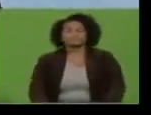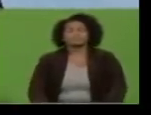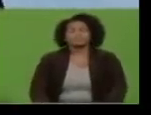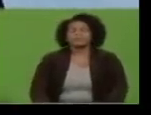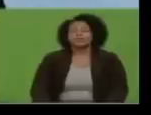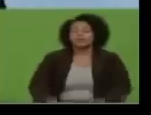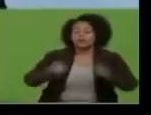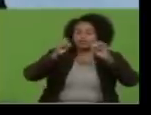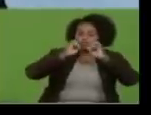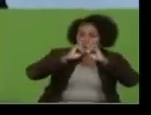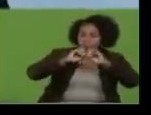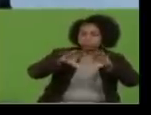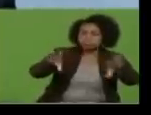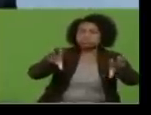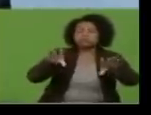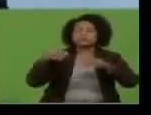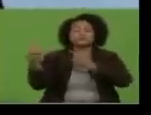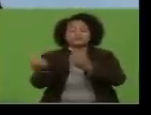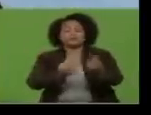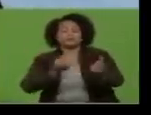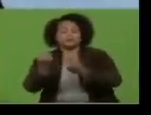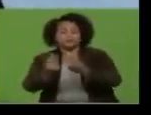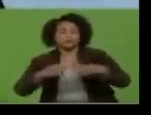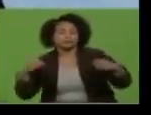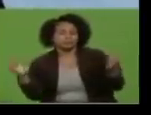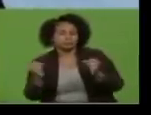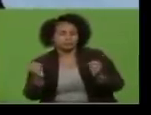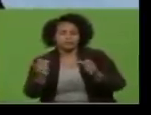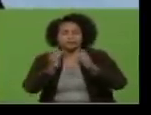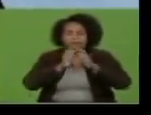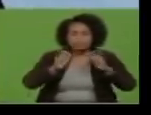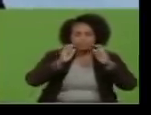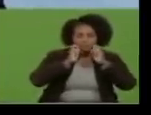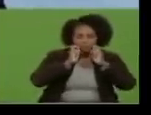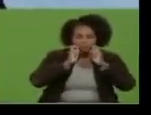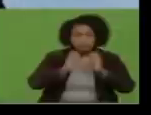anunciamos o termo do estado de emergência no nosso país.